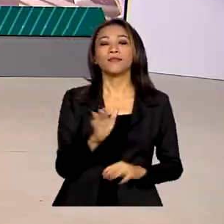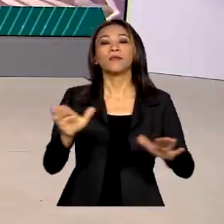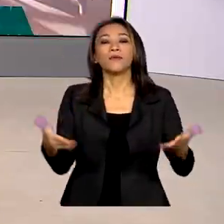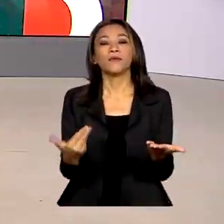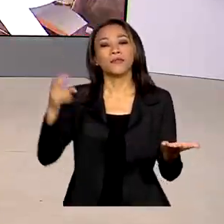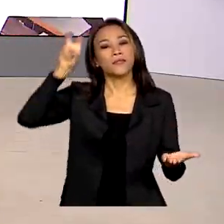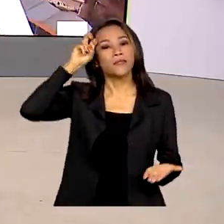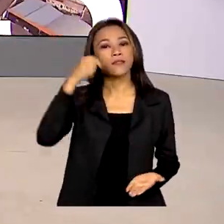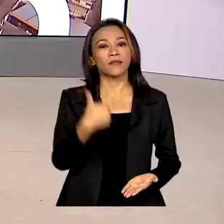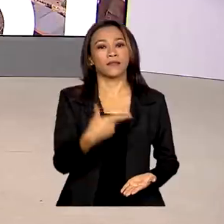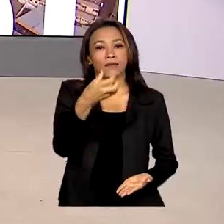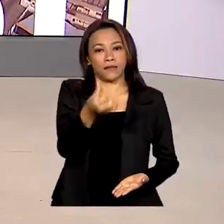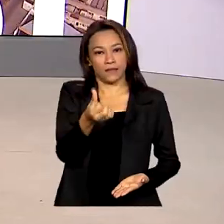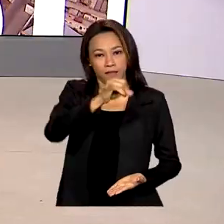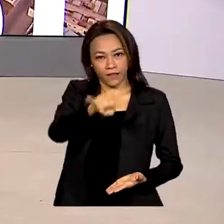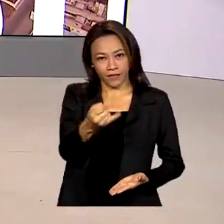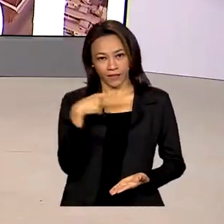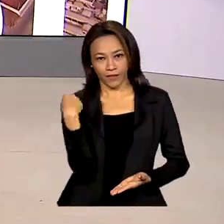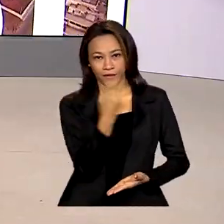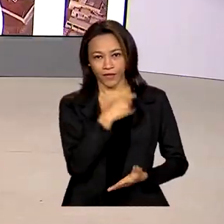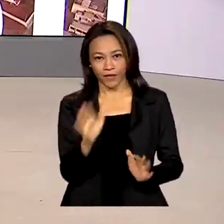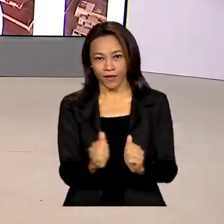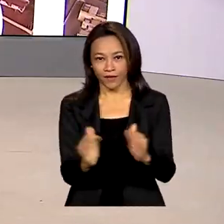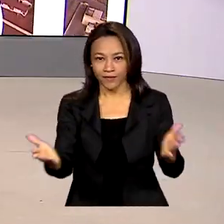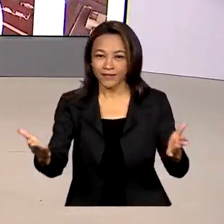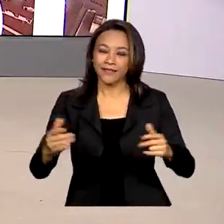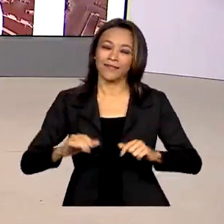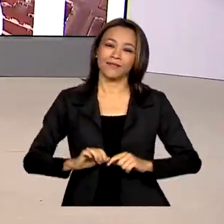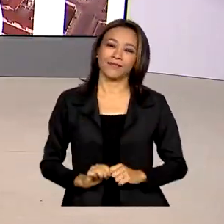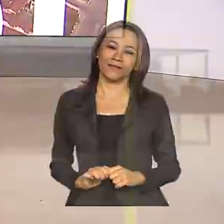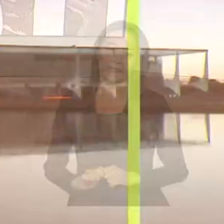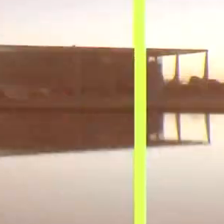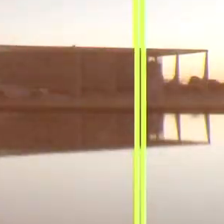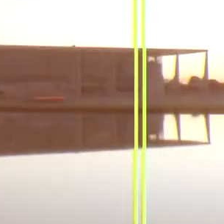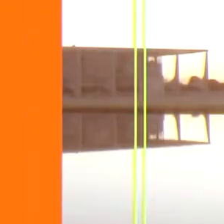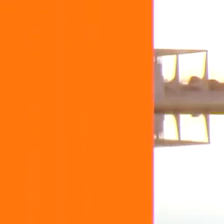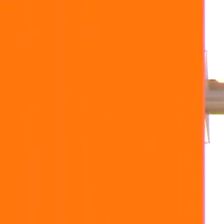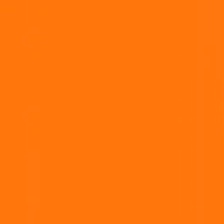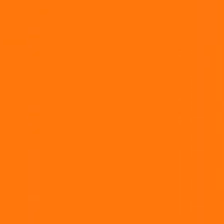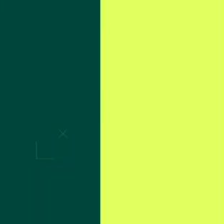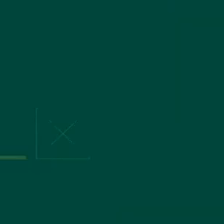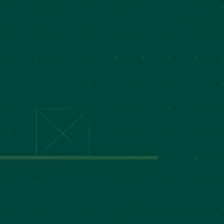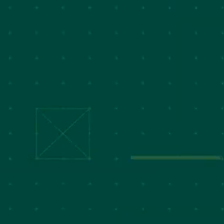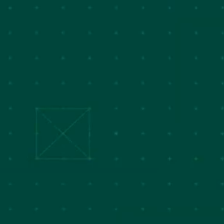Quinta-feira, 26 de janeiro, o Brasil em Dia já está no ar.